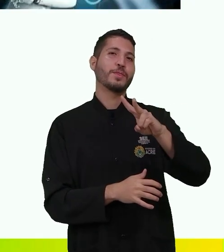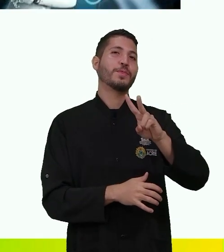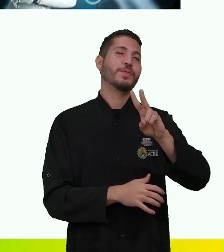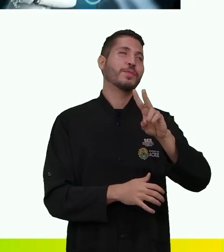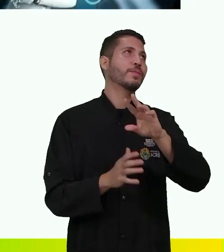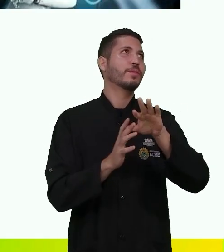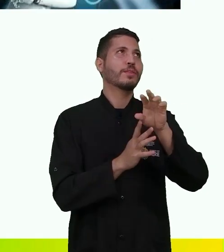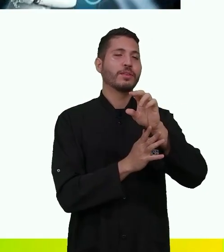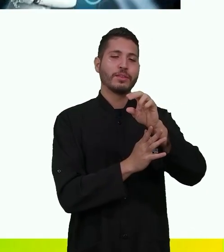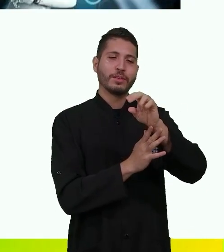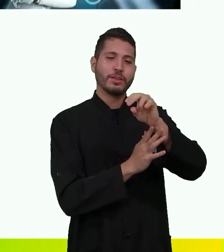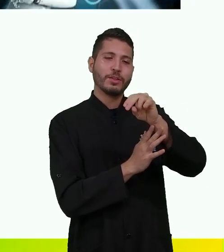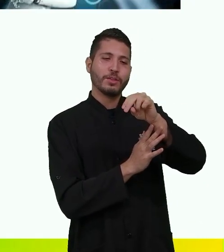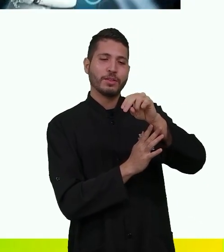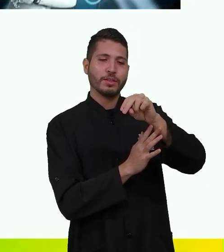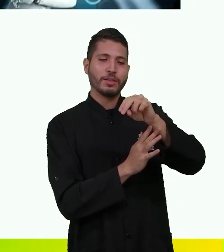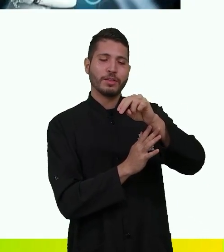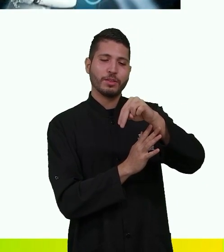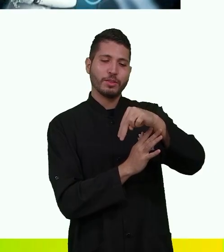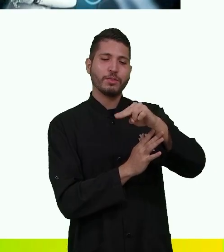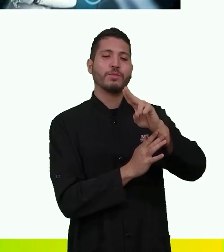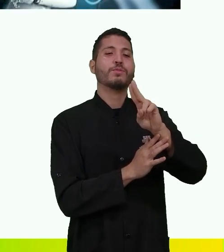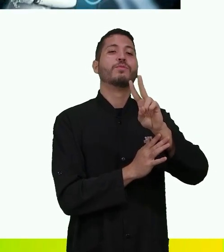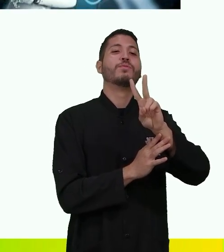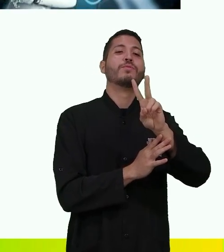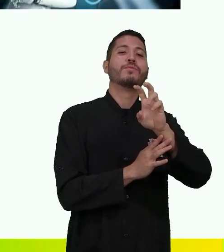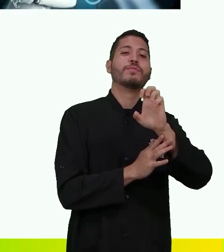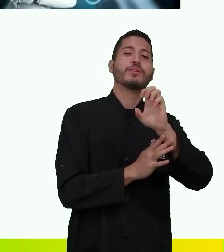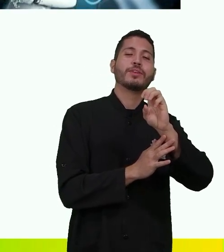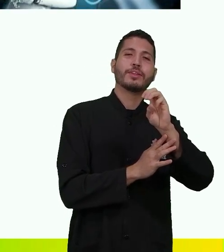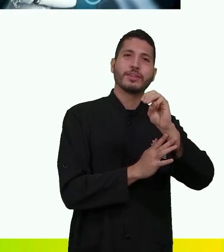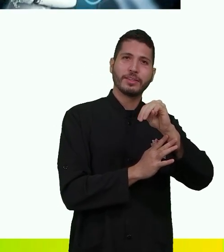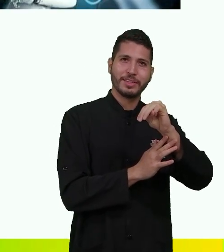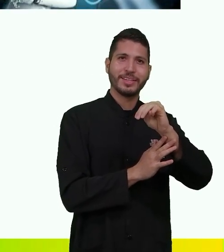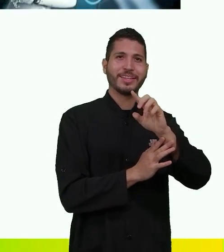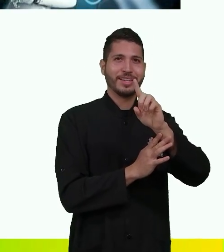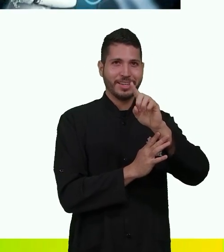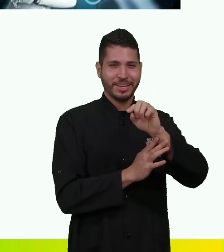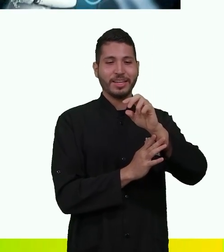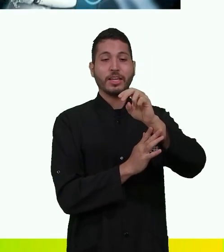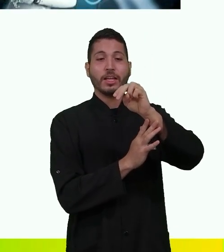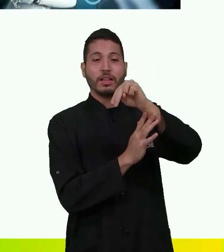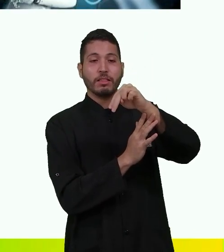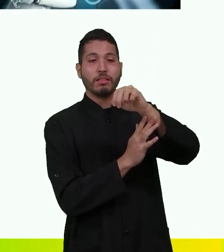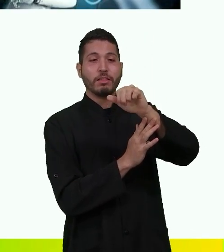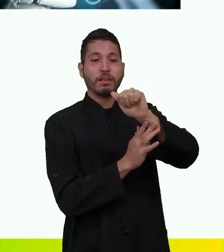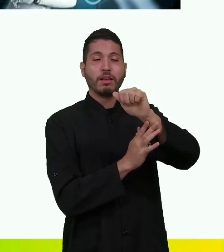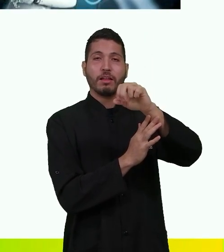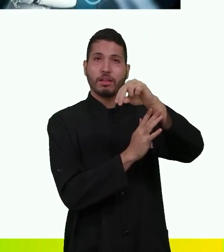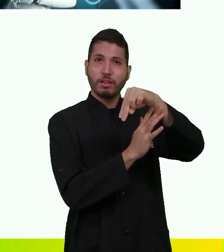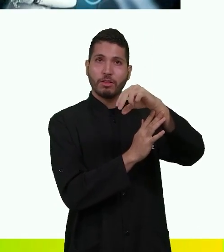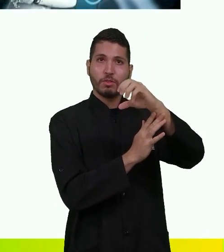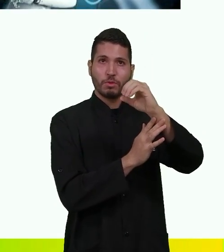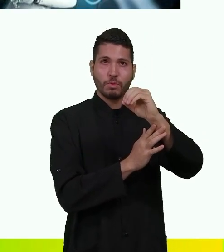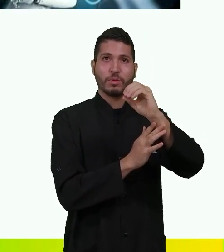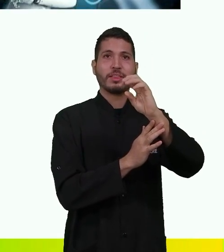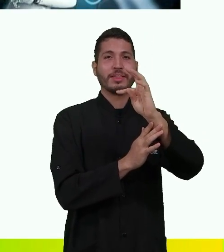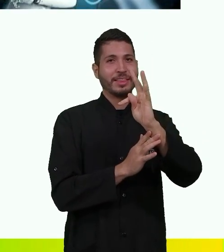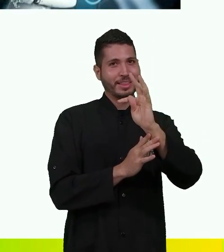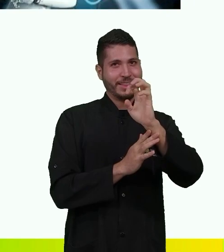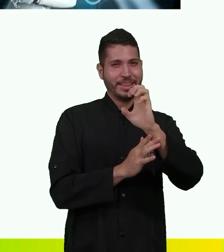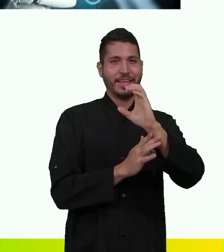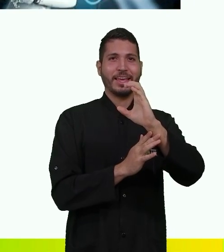de nanotecnologia, está aqui uma característica dela, oferece acesso remoto a dados e